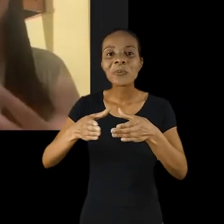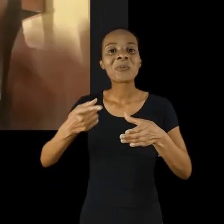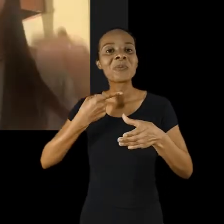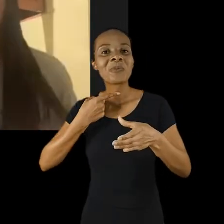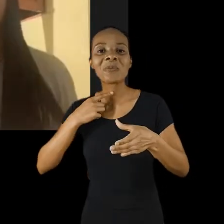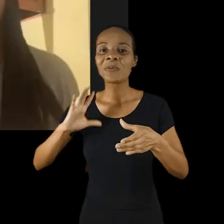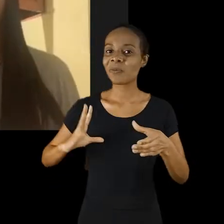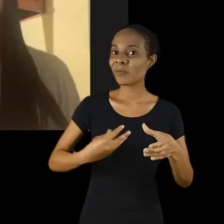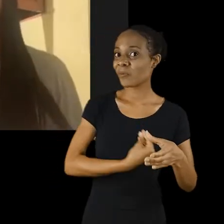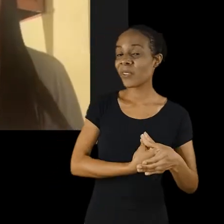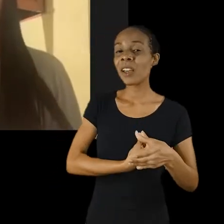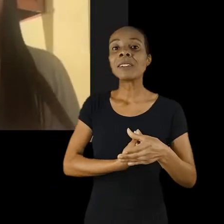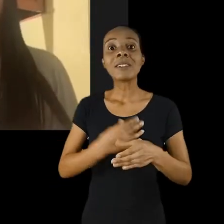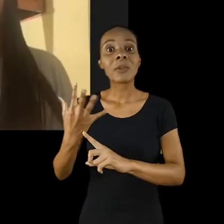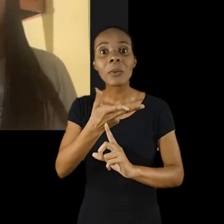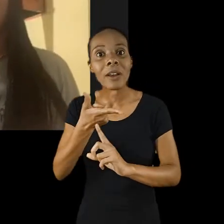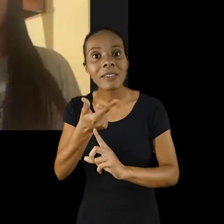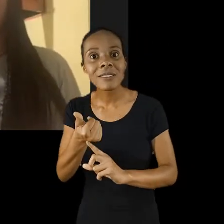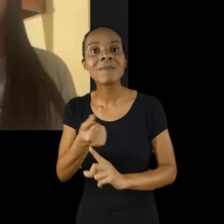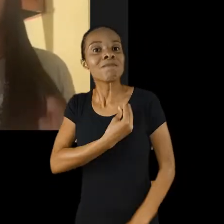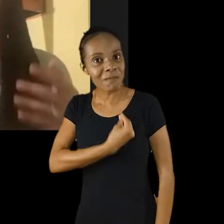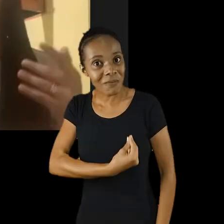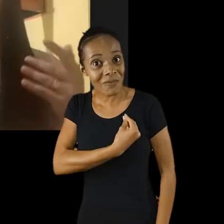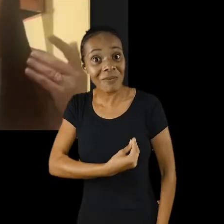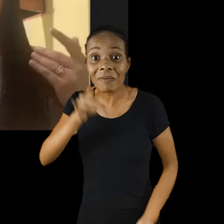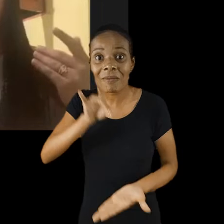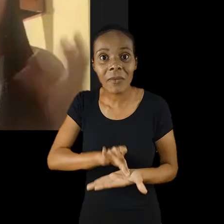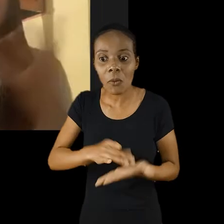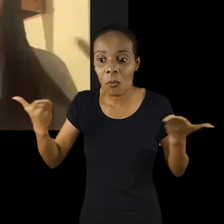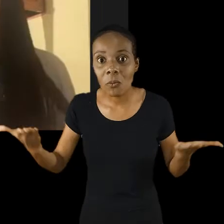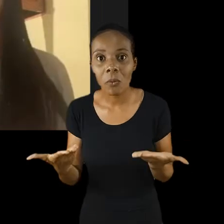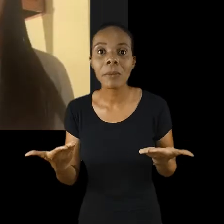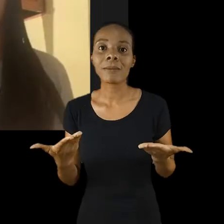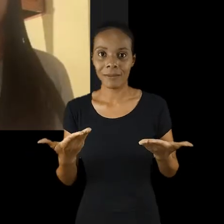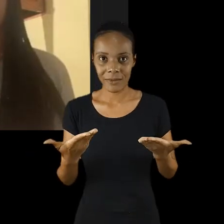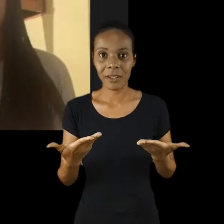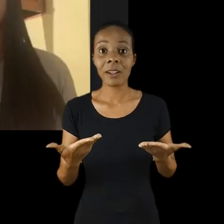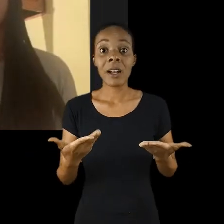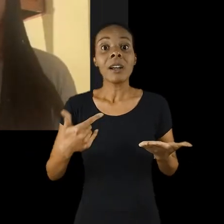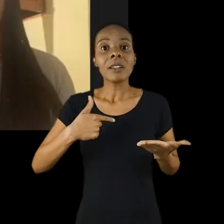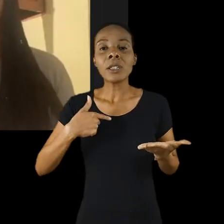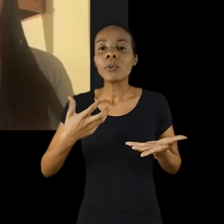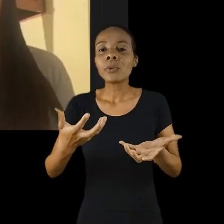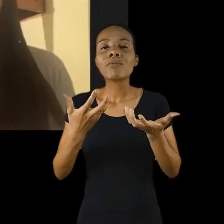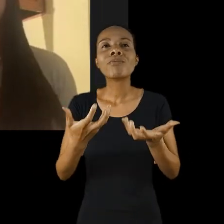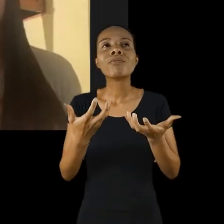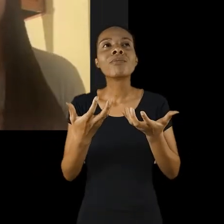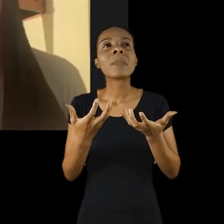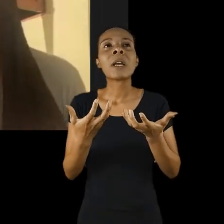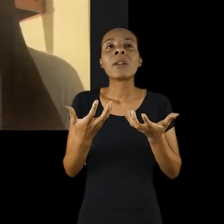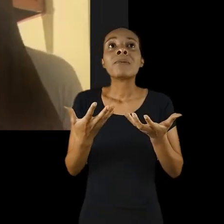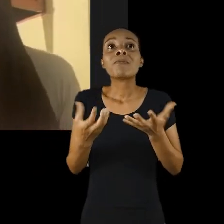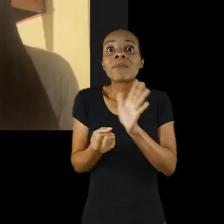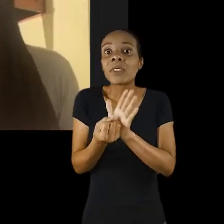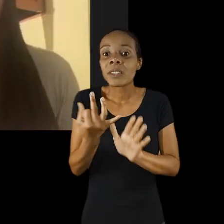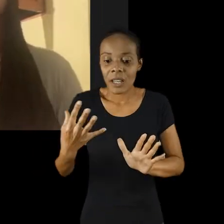que estão vivas, sabe? E aí eu fui tentando criar outras formas de demonstrar esse afeto, porque eu sinto esse